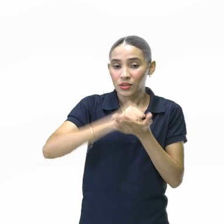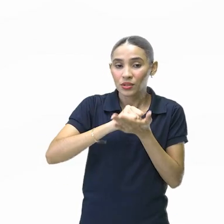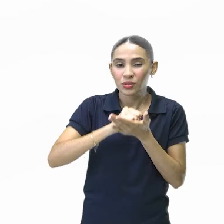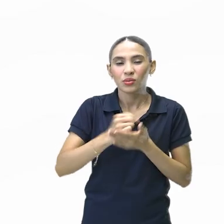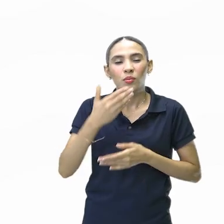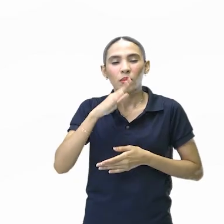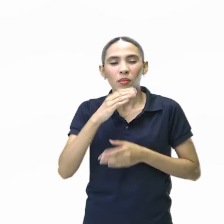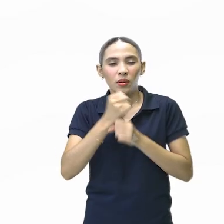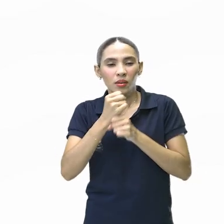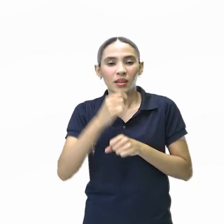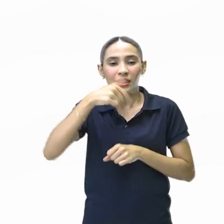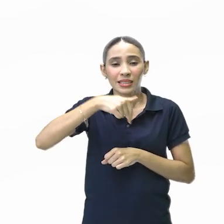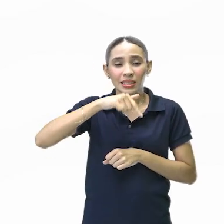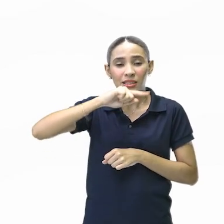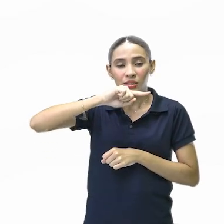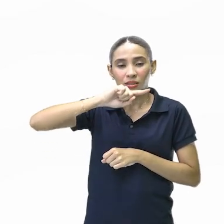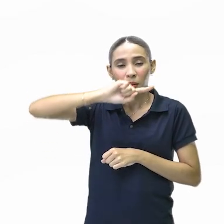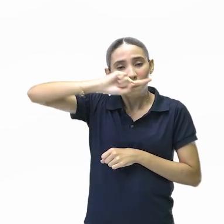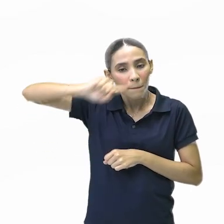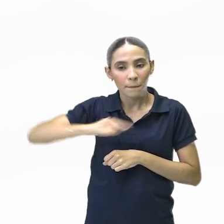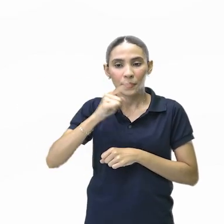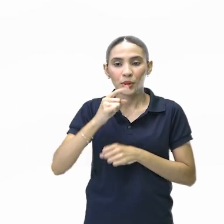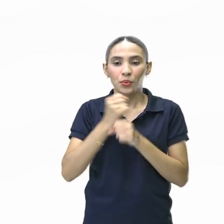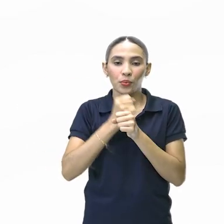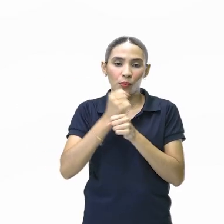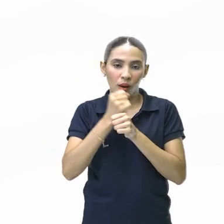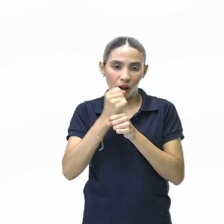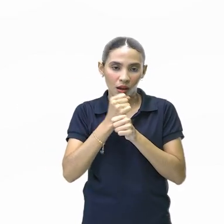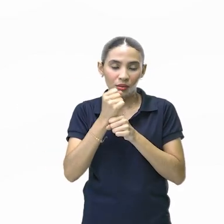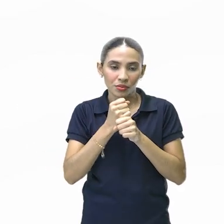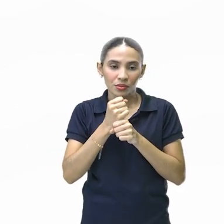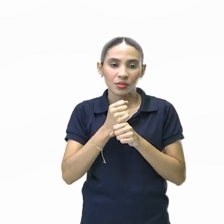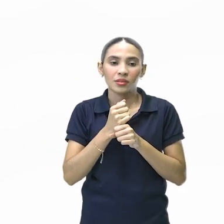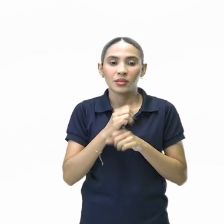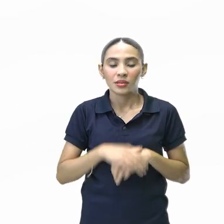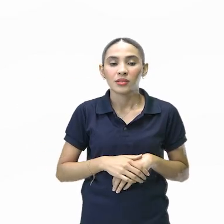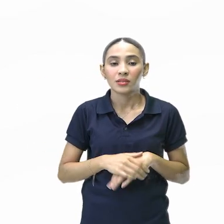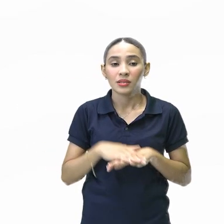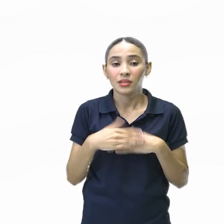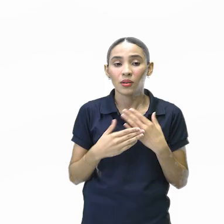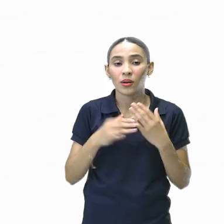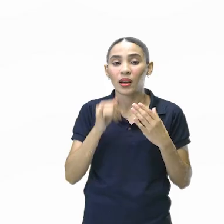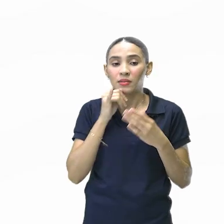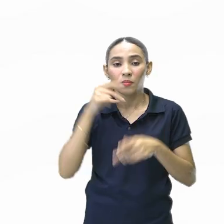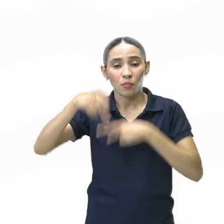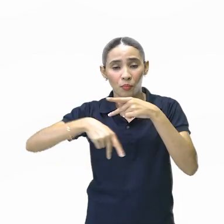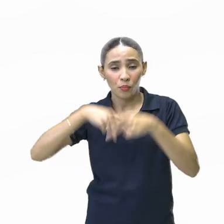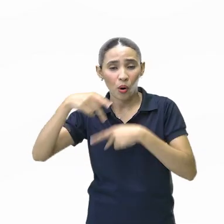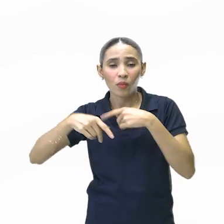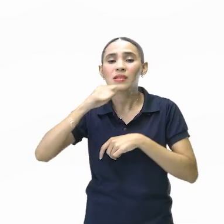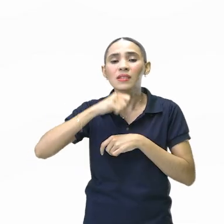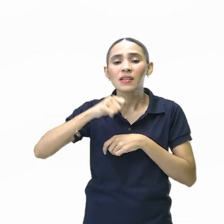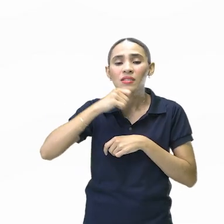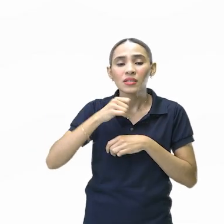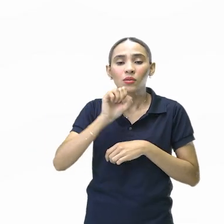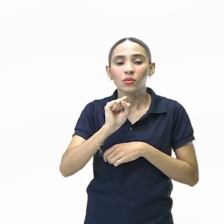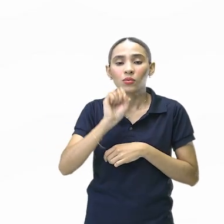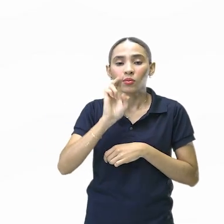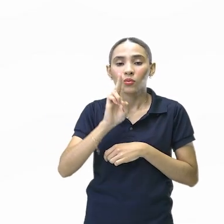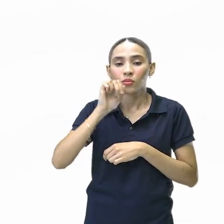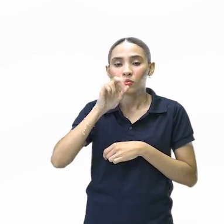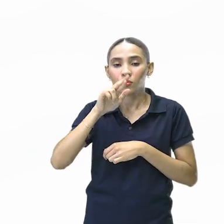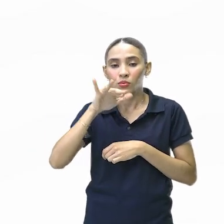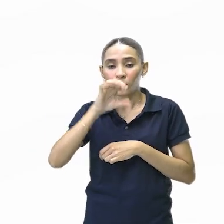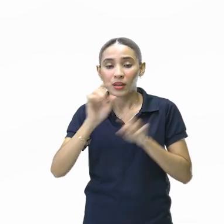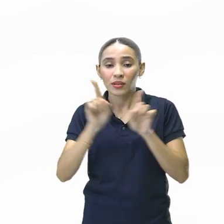em meados de 7.000 anos, né, há 7.000 anos, onde civilizações antigas, como os sumérios e